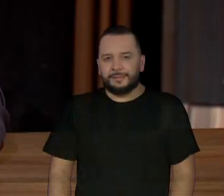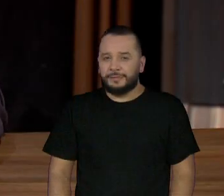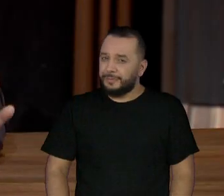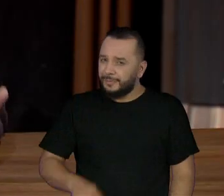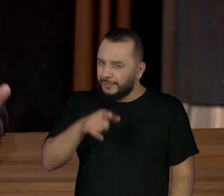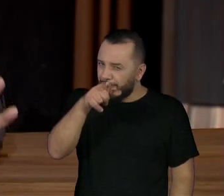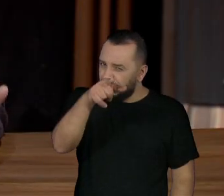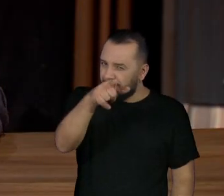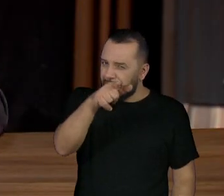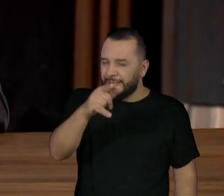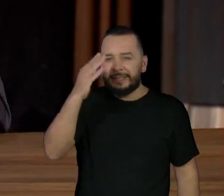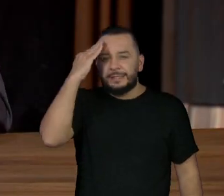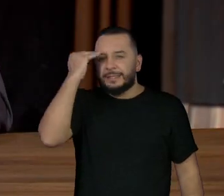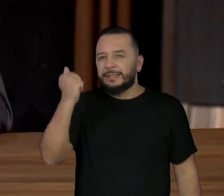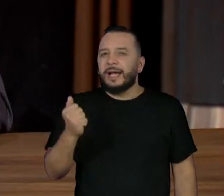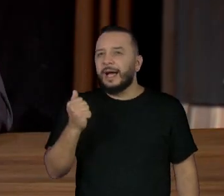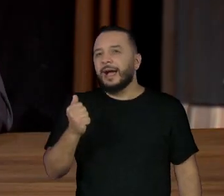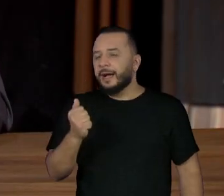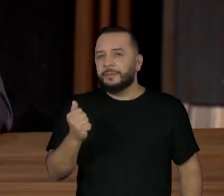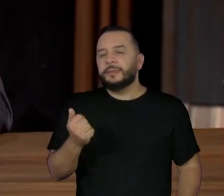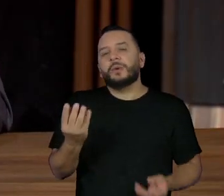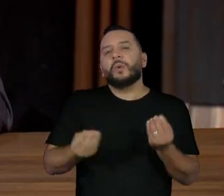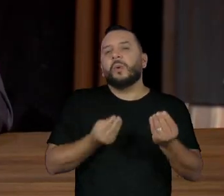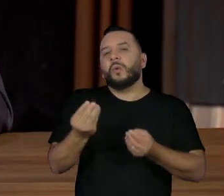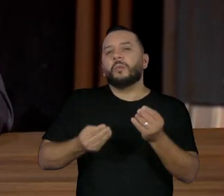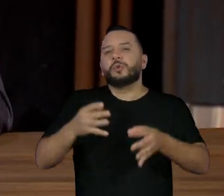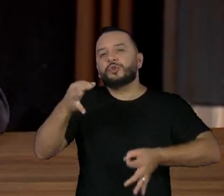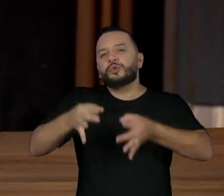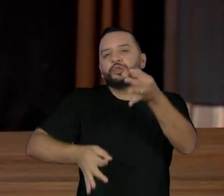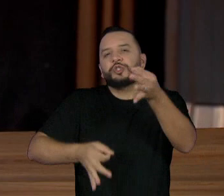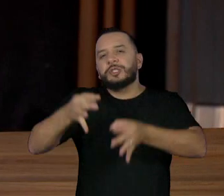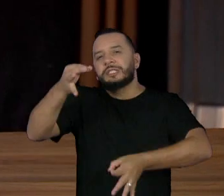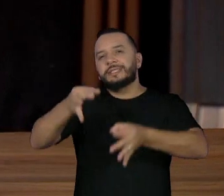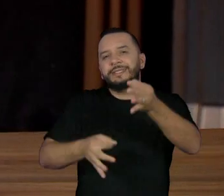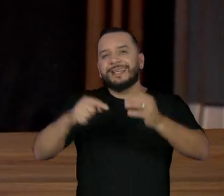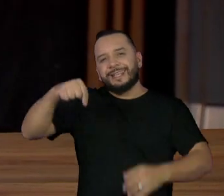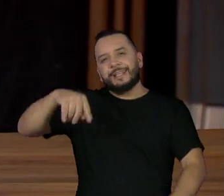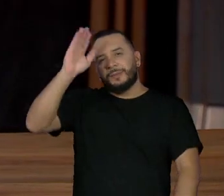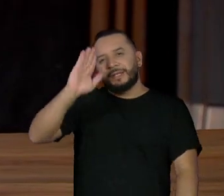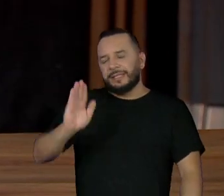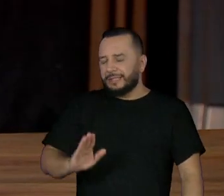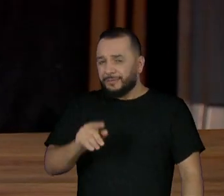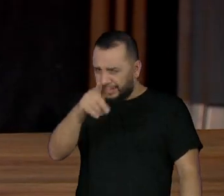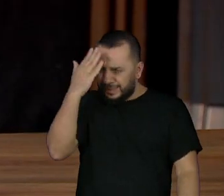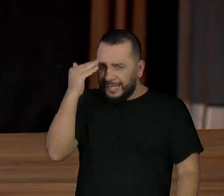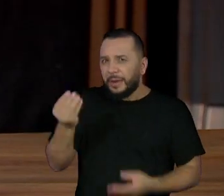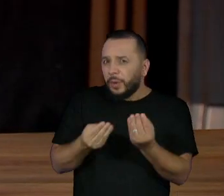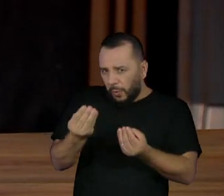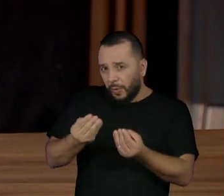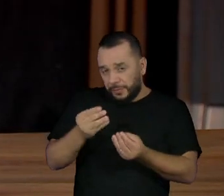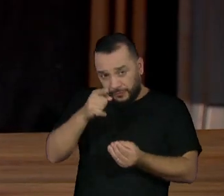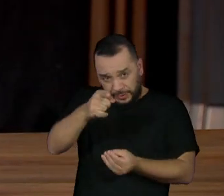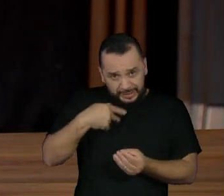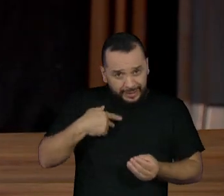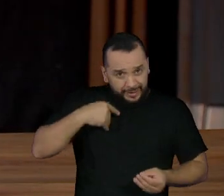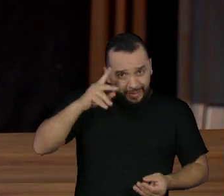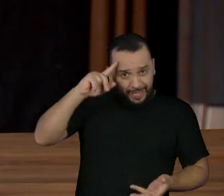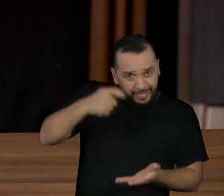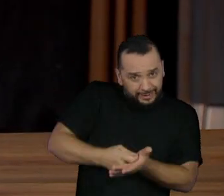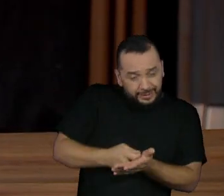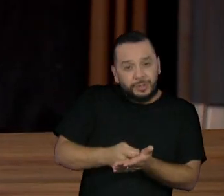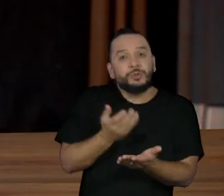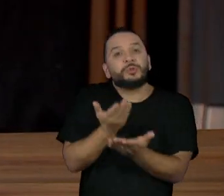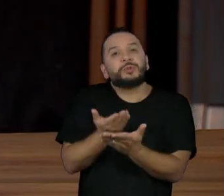Sabendo como funciona a justiça no Brasil, você decidiu cursar Direito. Sim. Isso foi o